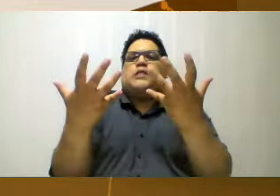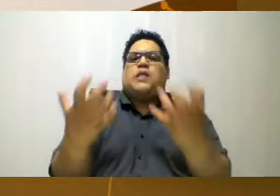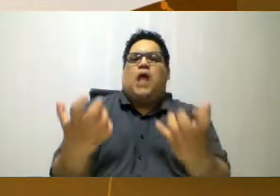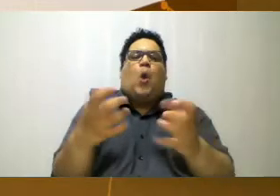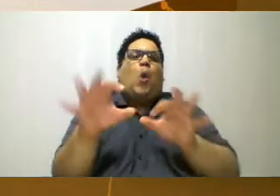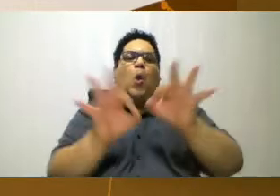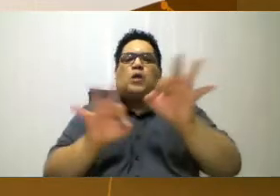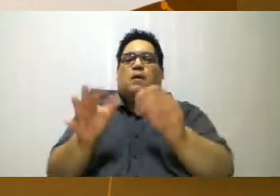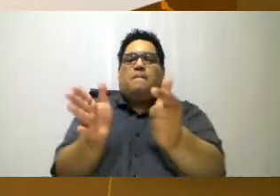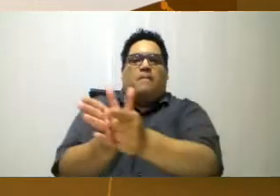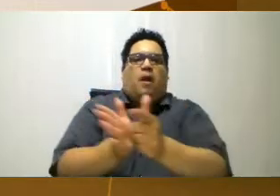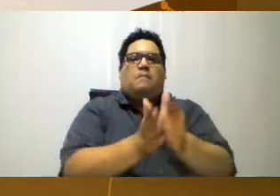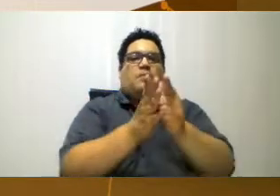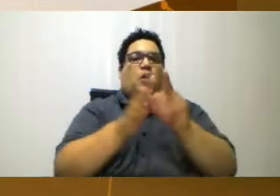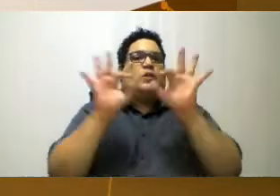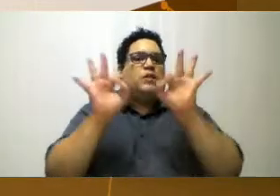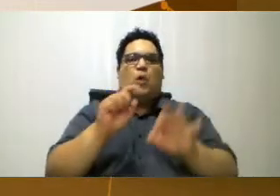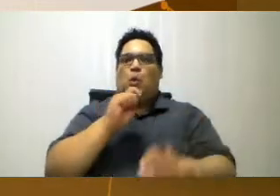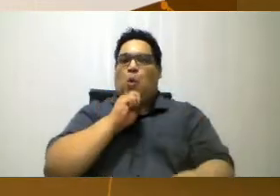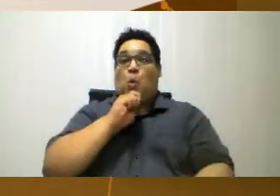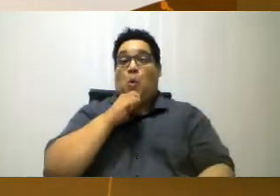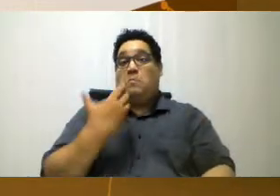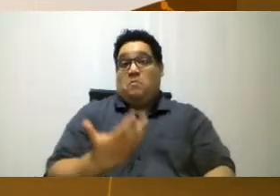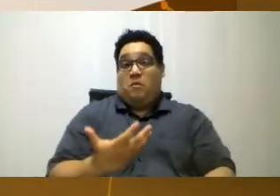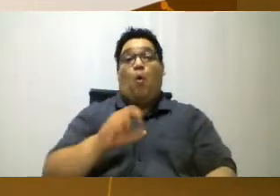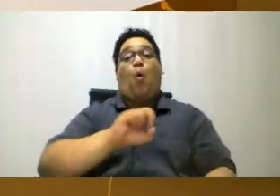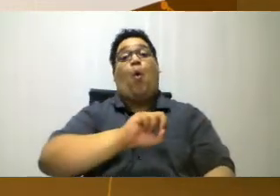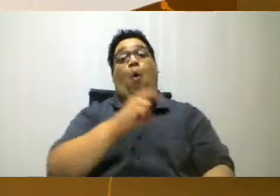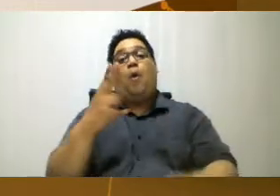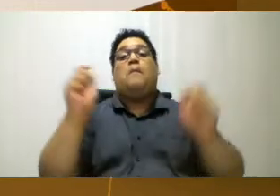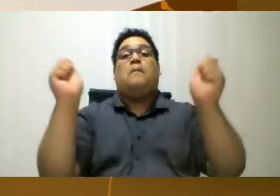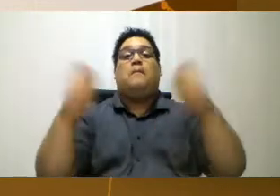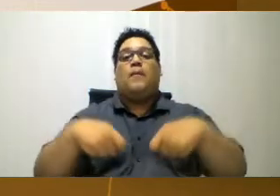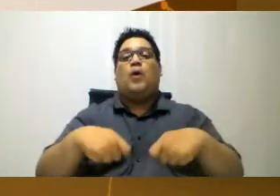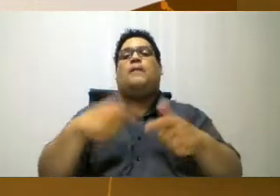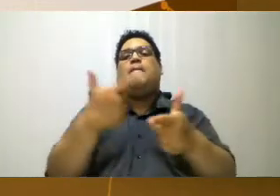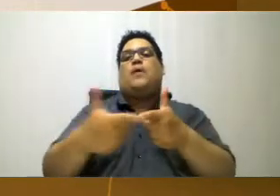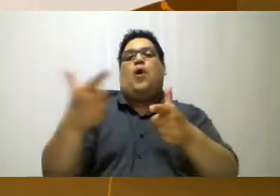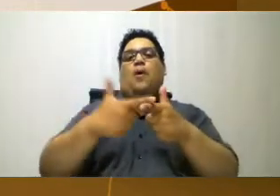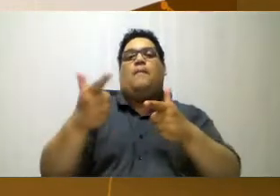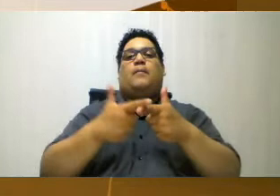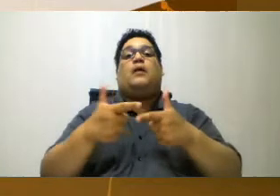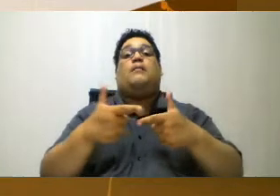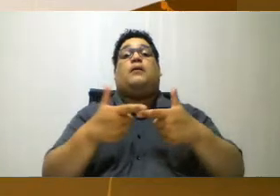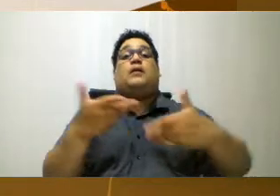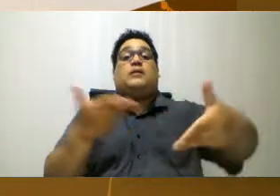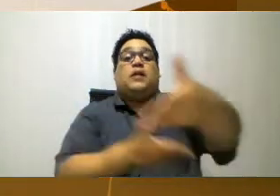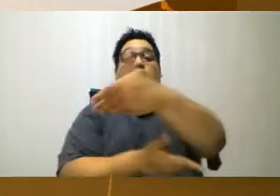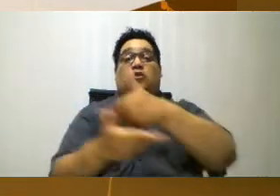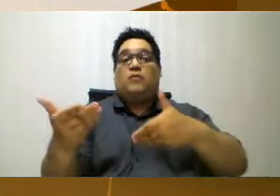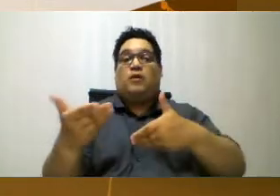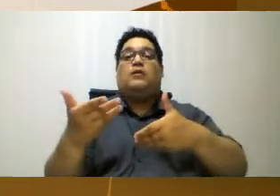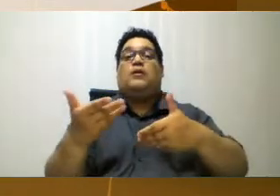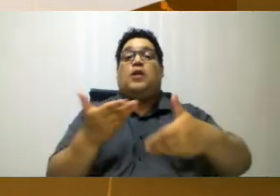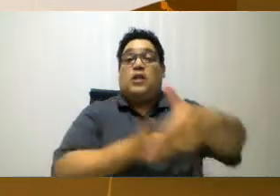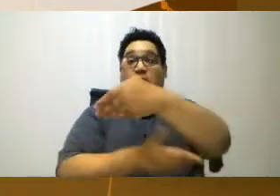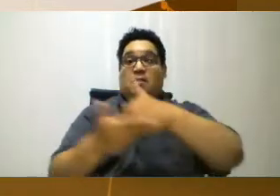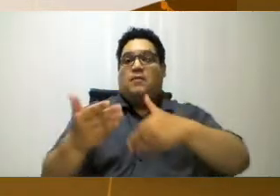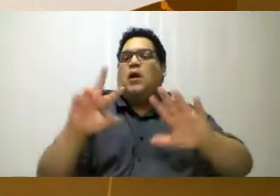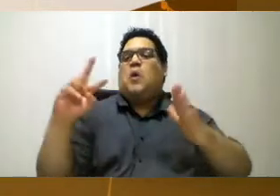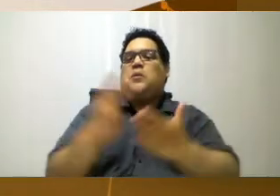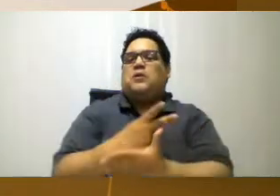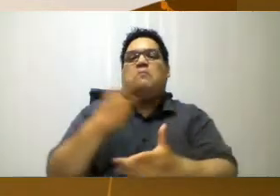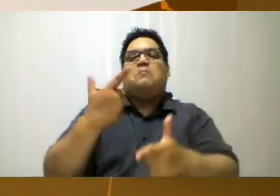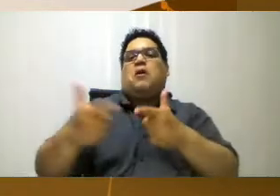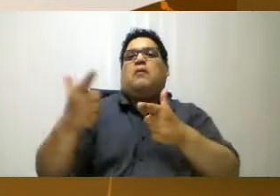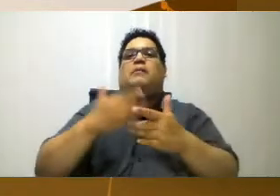o papel, celulose. Pode ter problema no transporte, ou seja, fez todo o processo adequado, mas durante o transporte ele teve